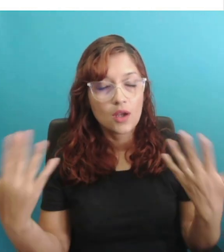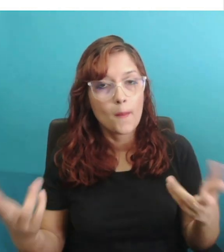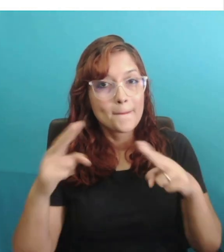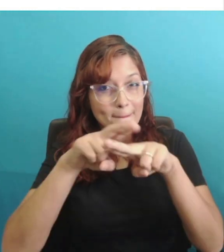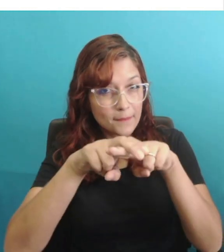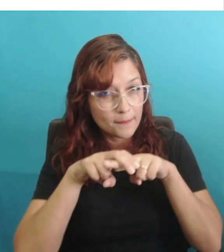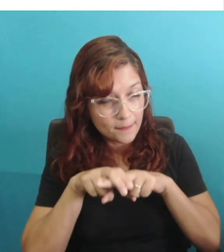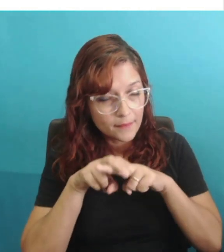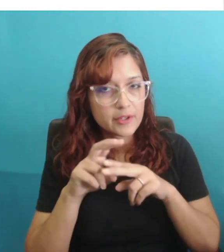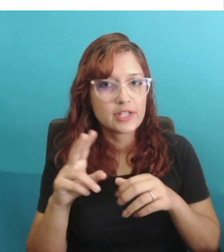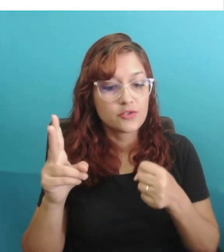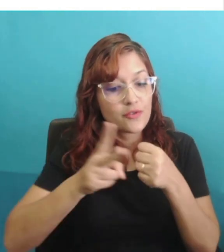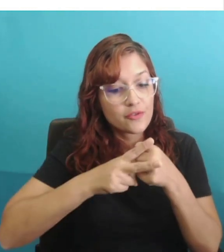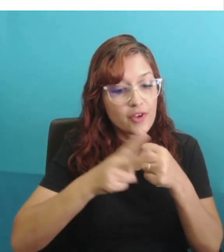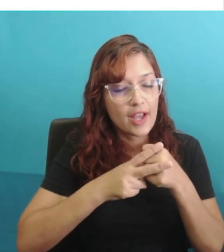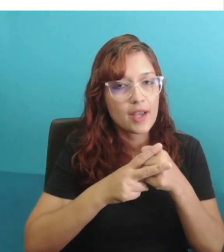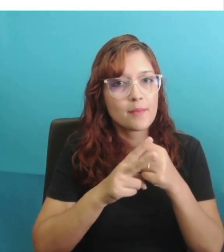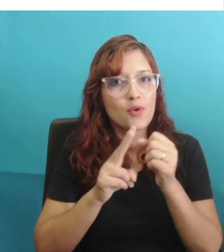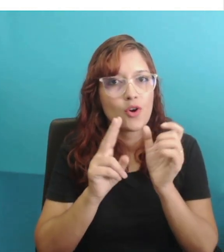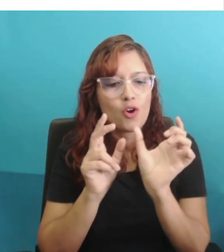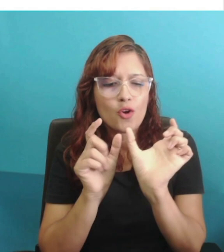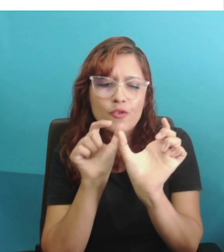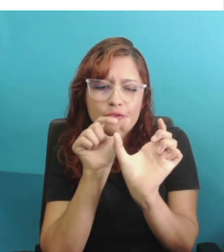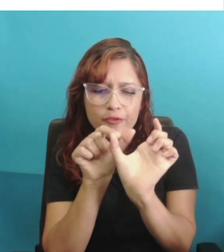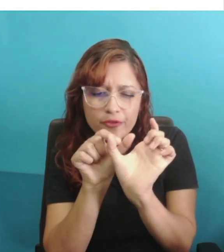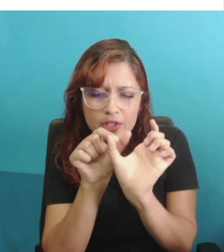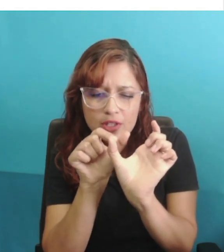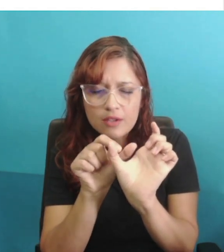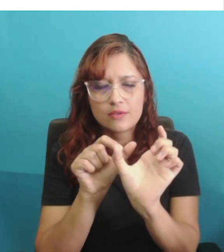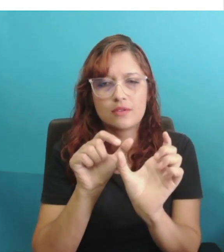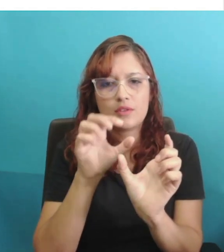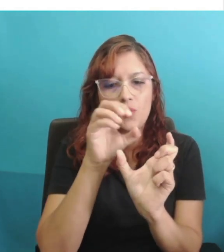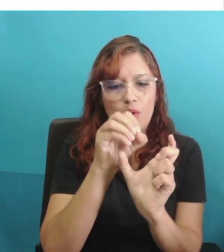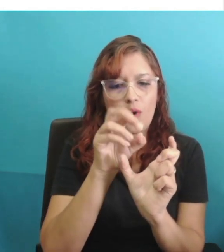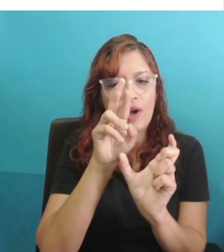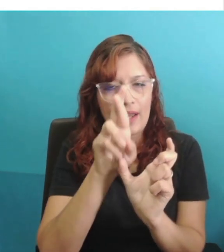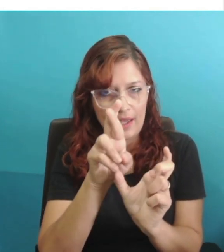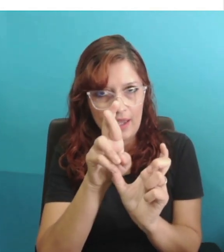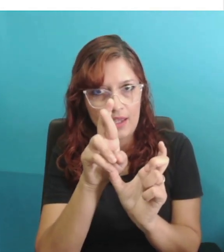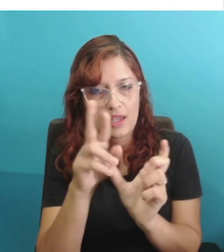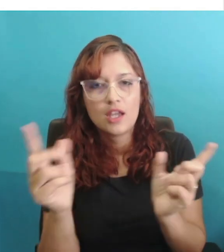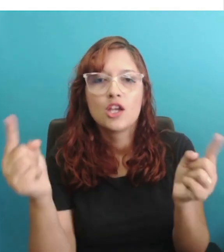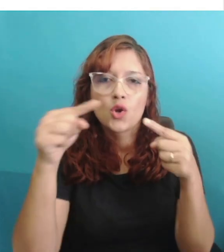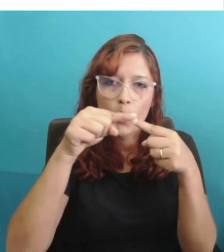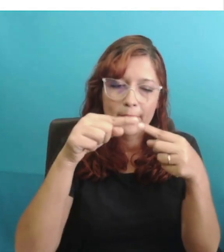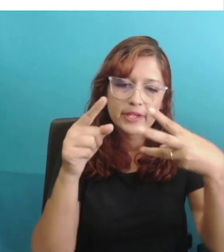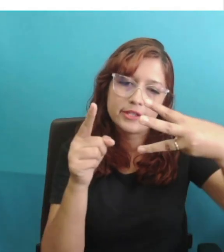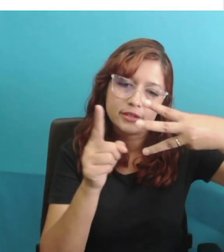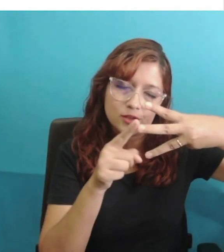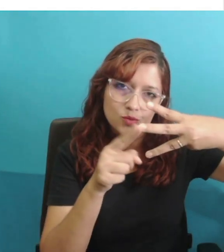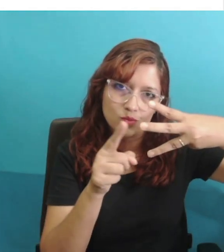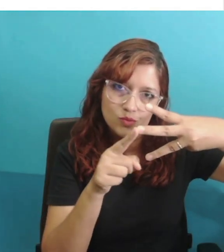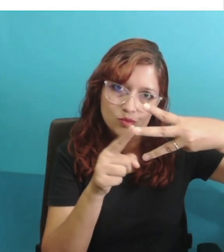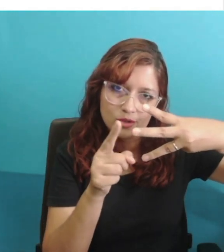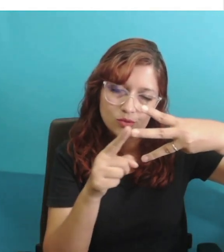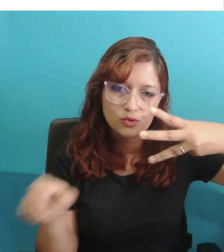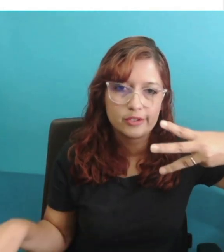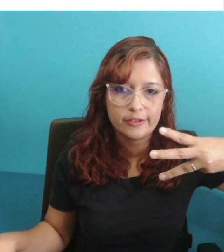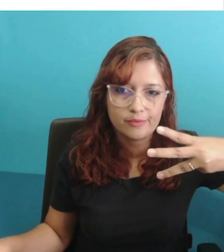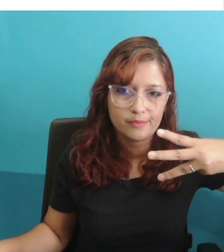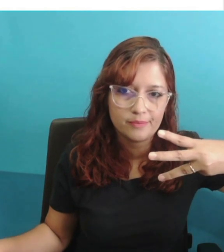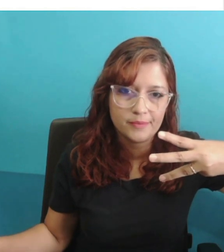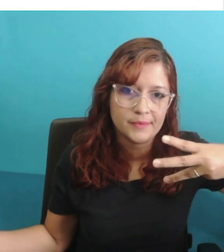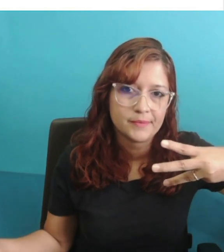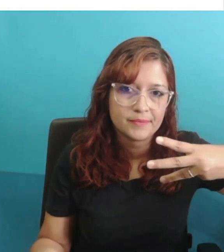e se transformou em por. Por isso, os verbos terminados em OR, eles pertencem